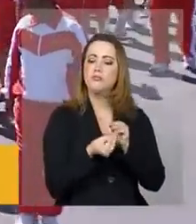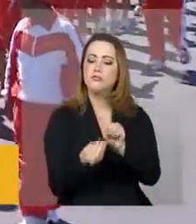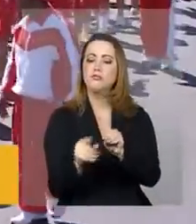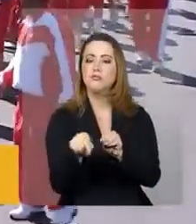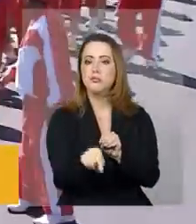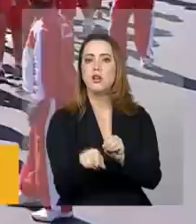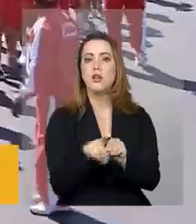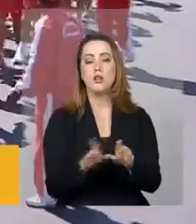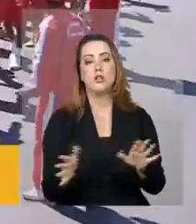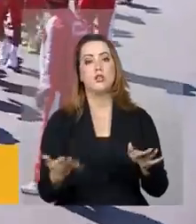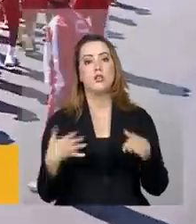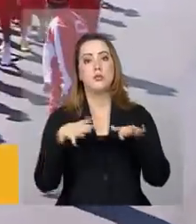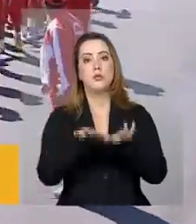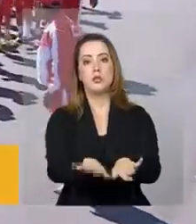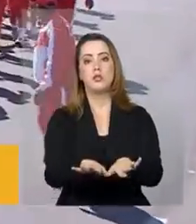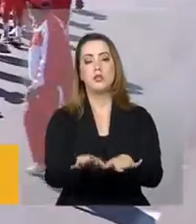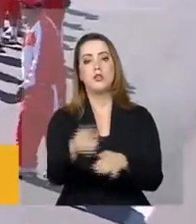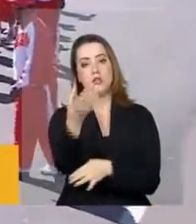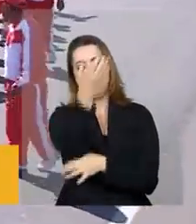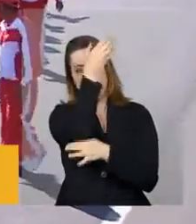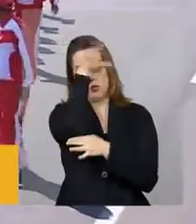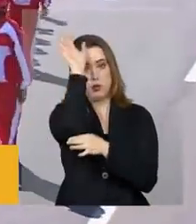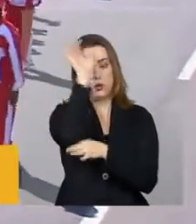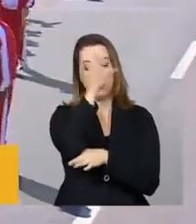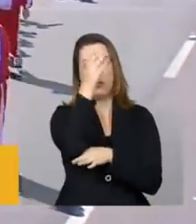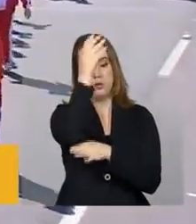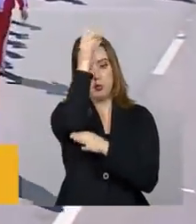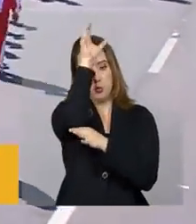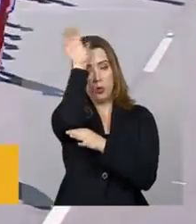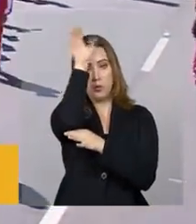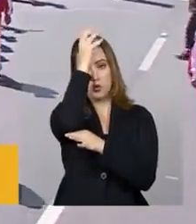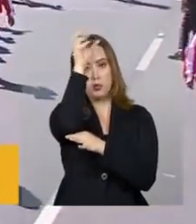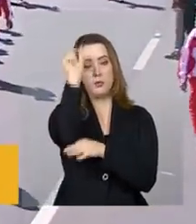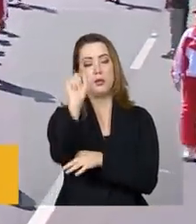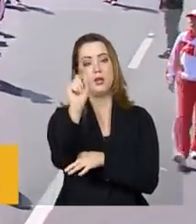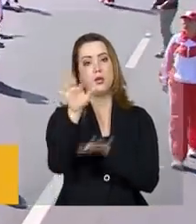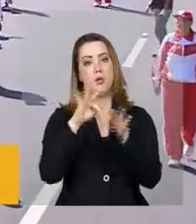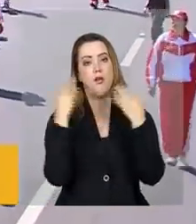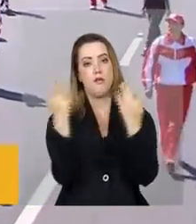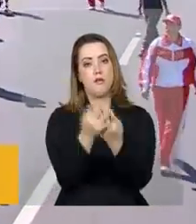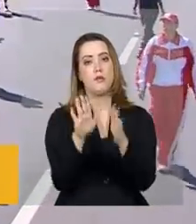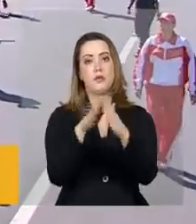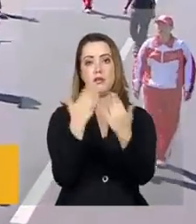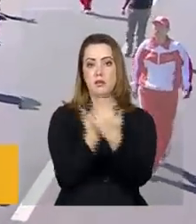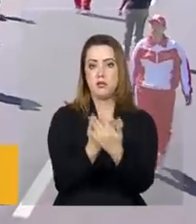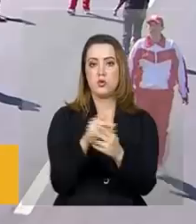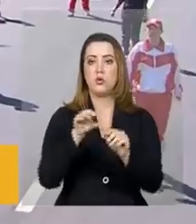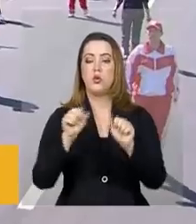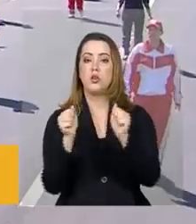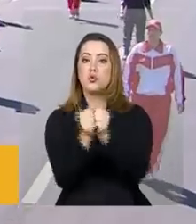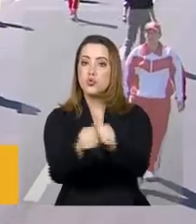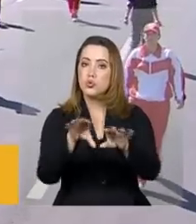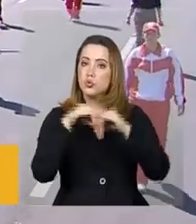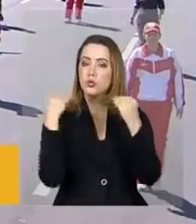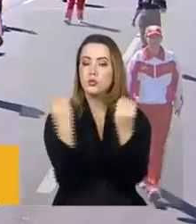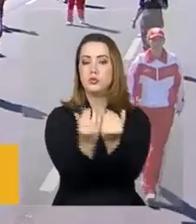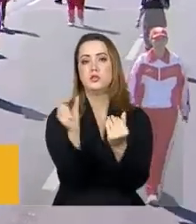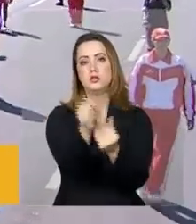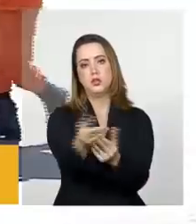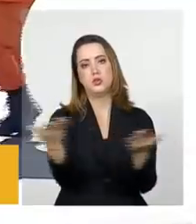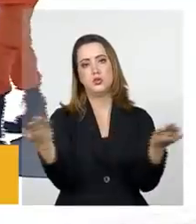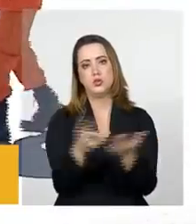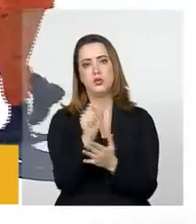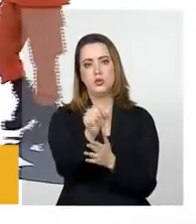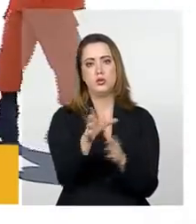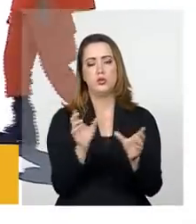proporcionar integração entre o Corpo de Bombeiros, a família, a escola e a comunidade. Atualmente funciona nas